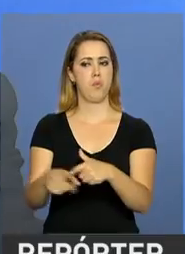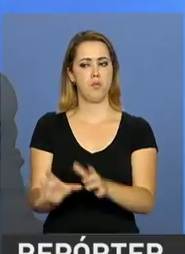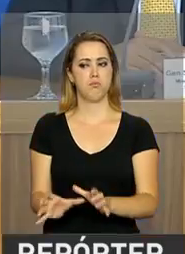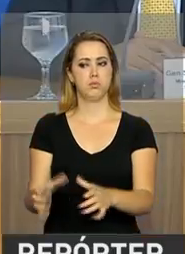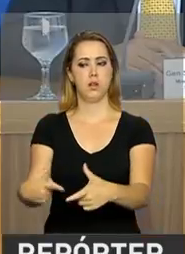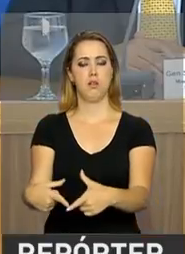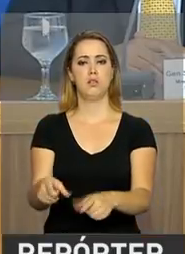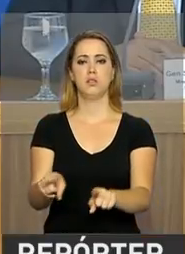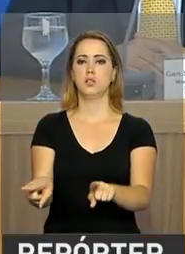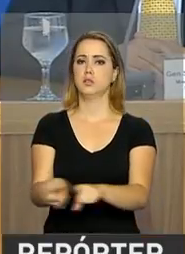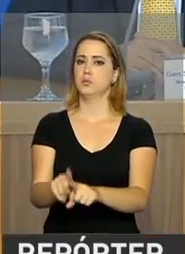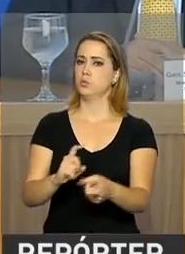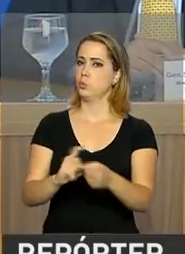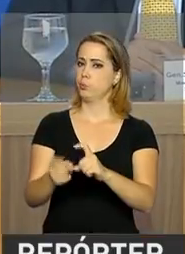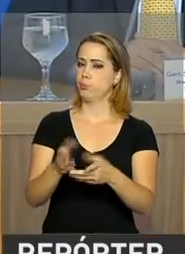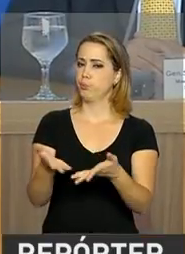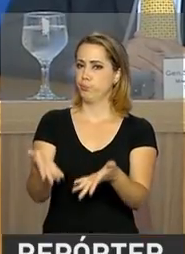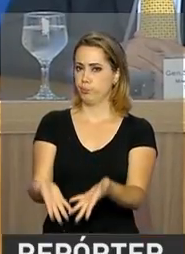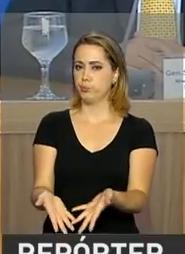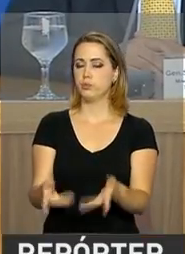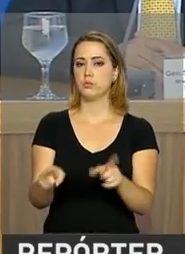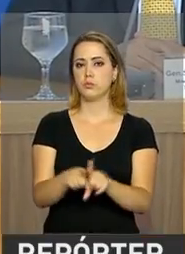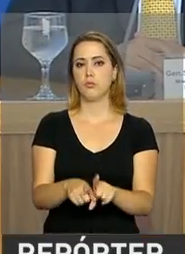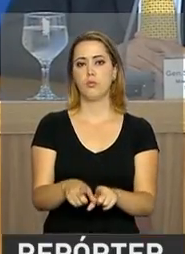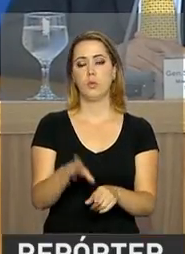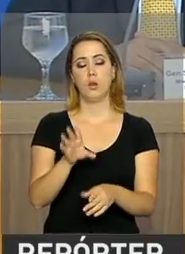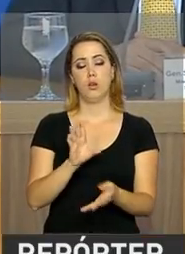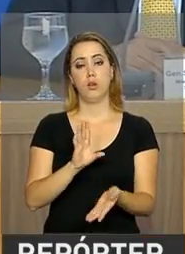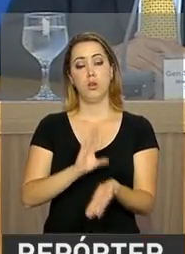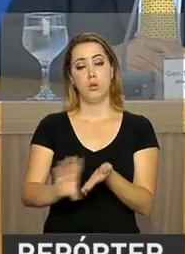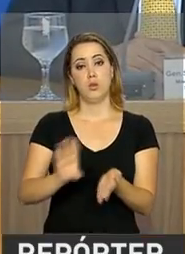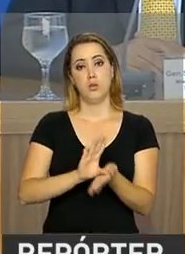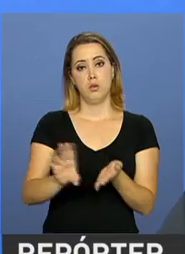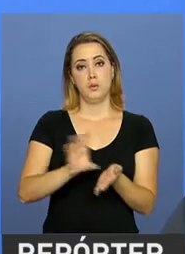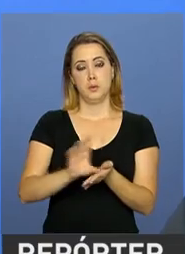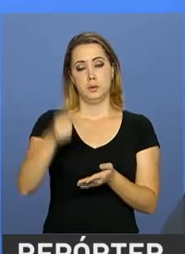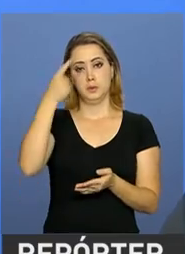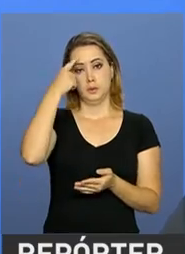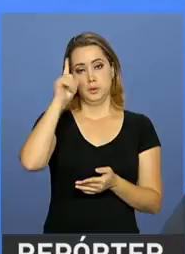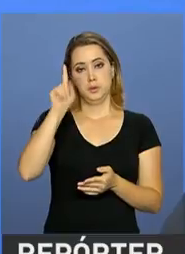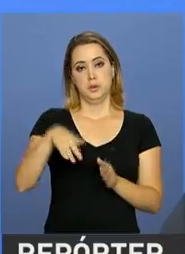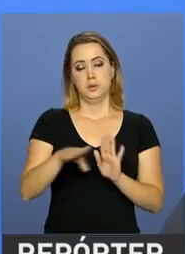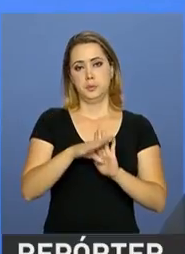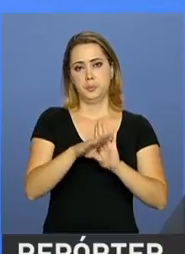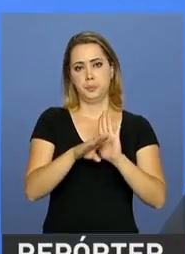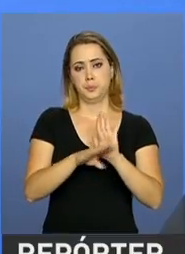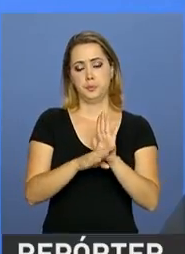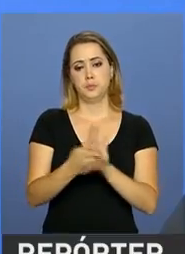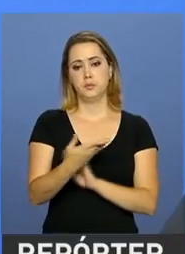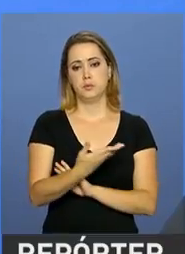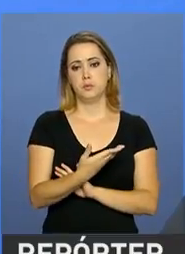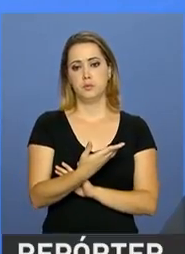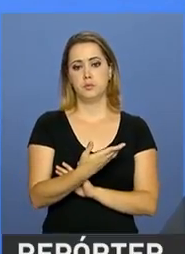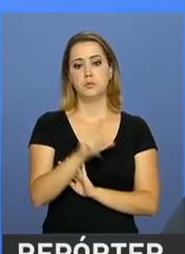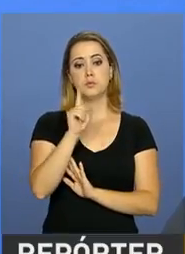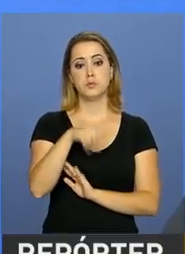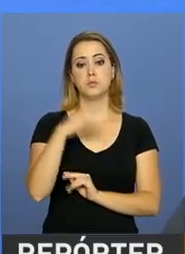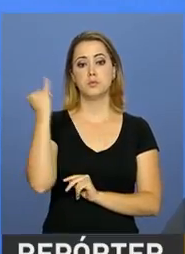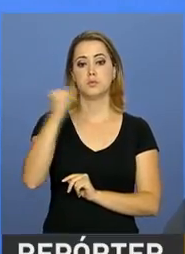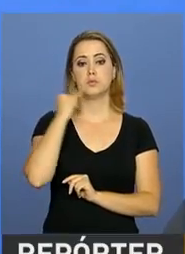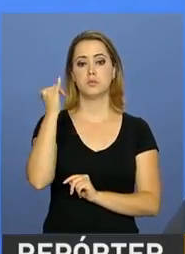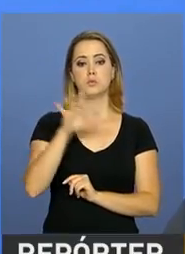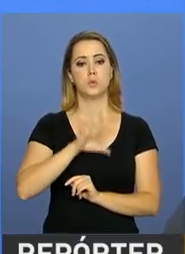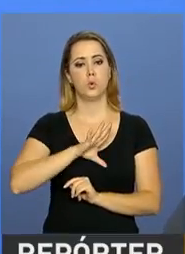coordenação o investimento em Inteligência é outro Ponto Central do plano trata--se de um passo extremamente importante